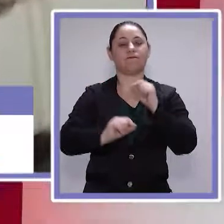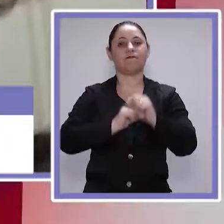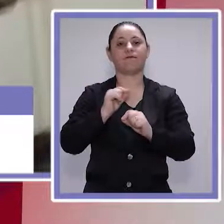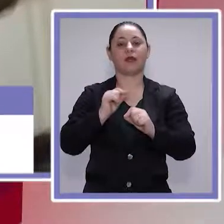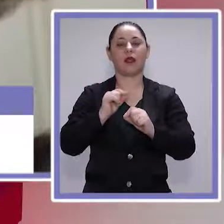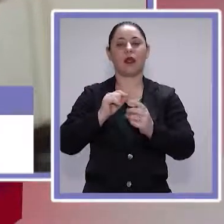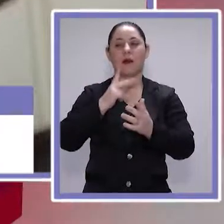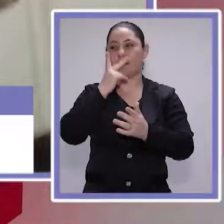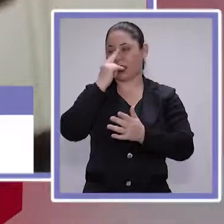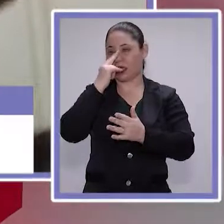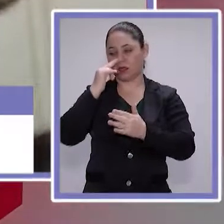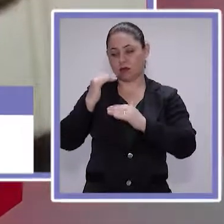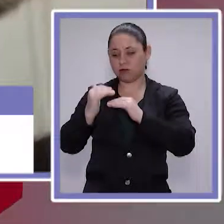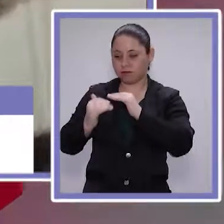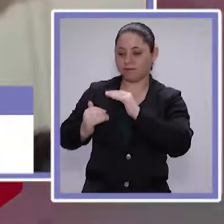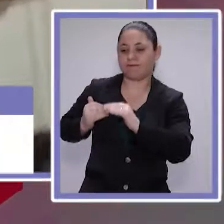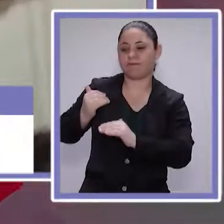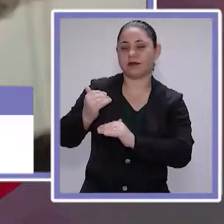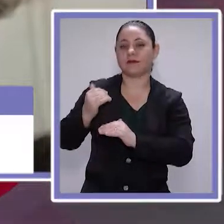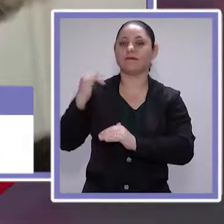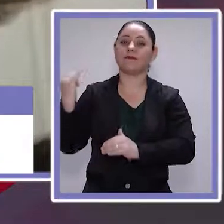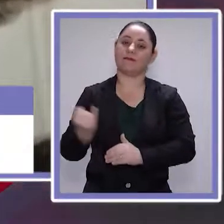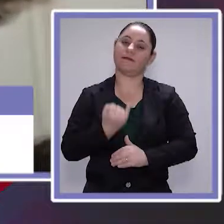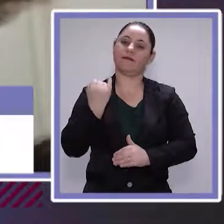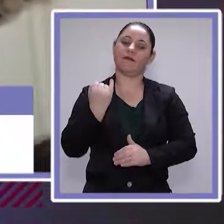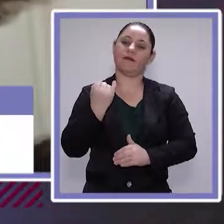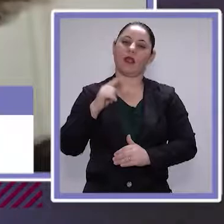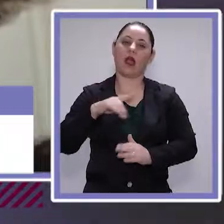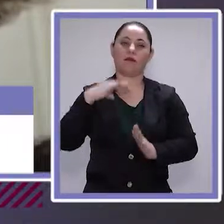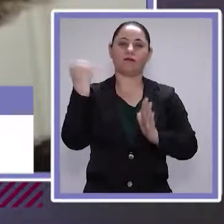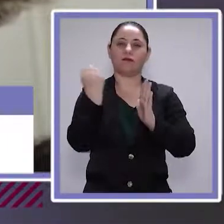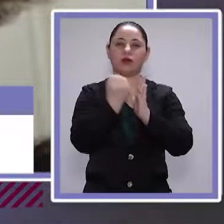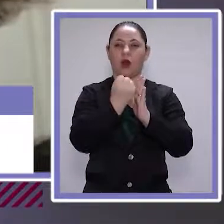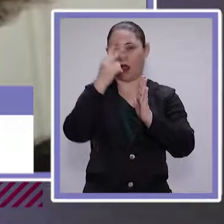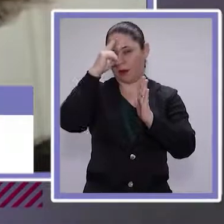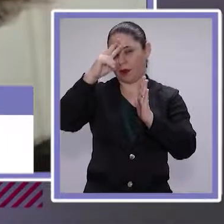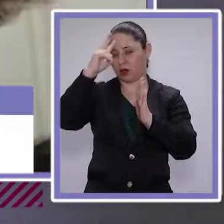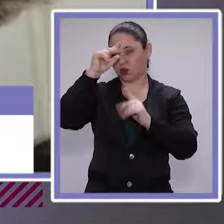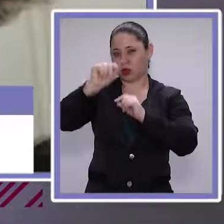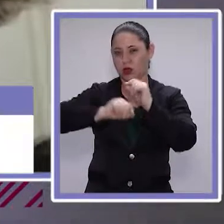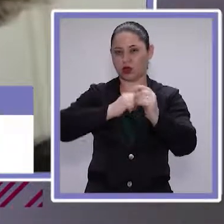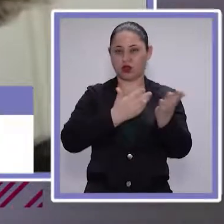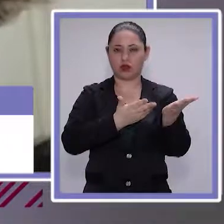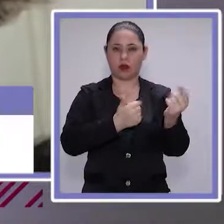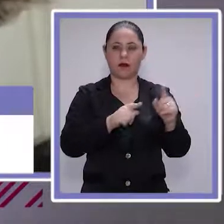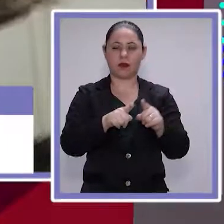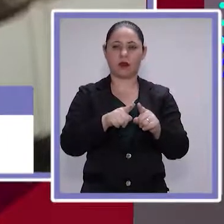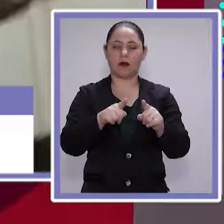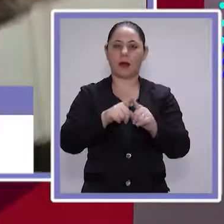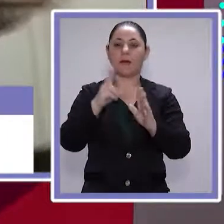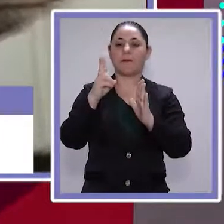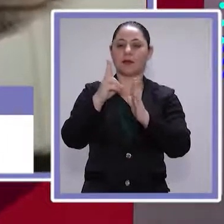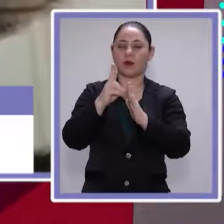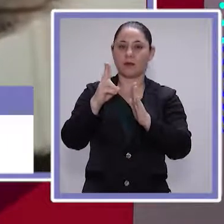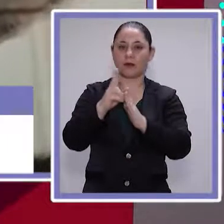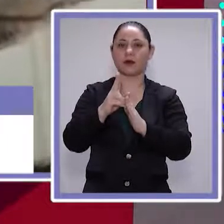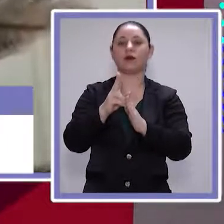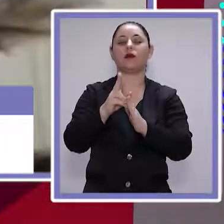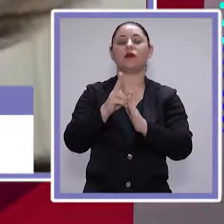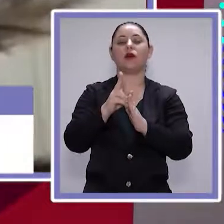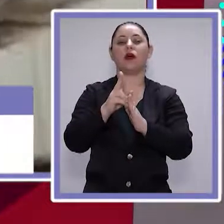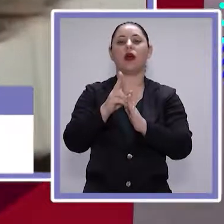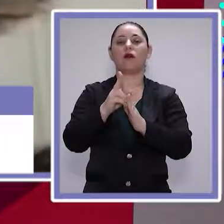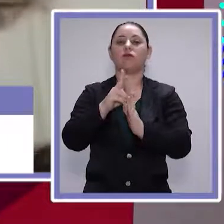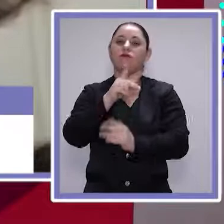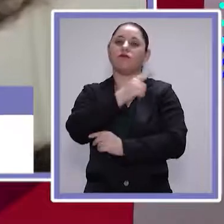colocar que é um passo muito importante, é um marco para a juventude e é um marco para a população indígena, é um marco